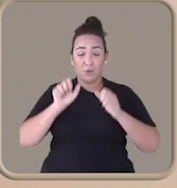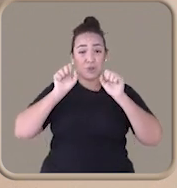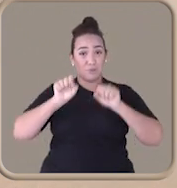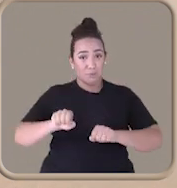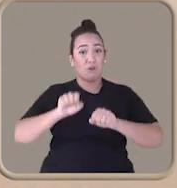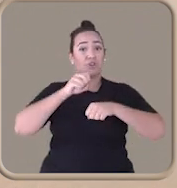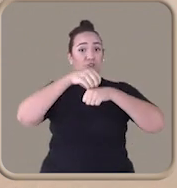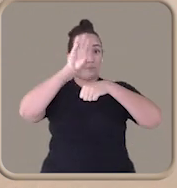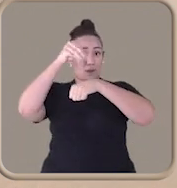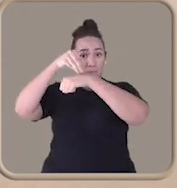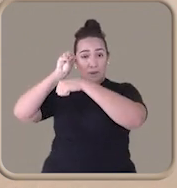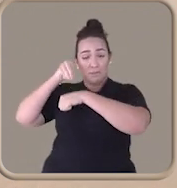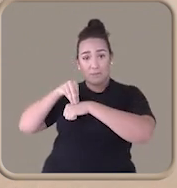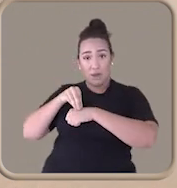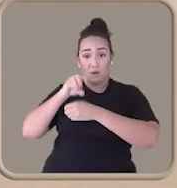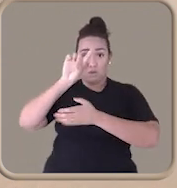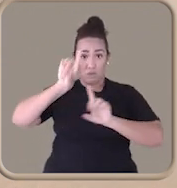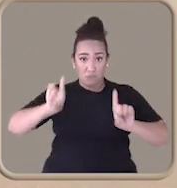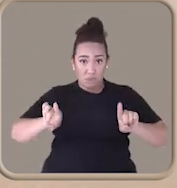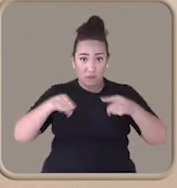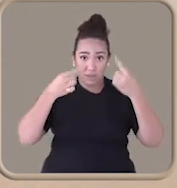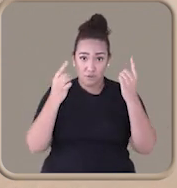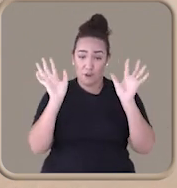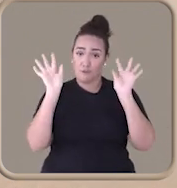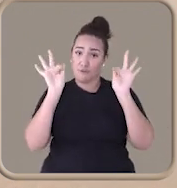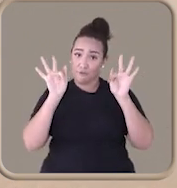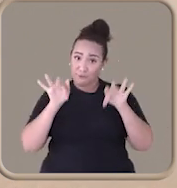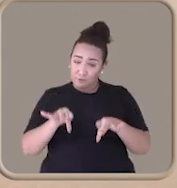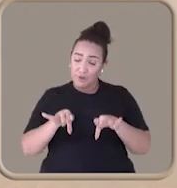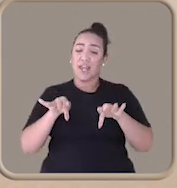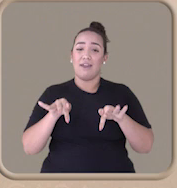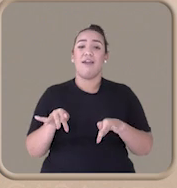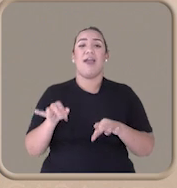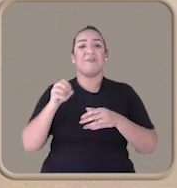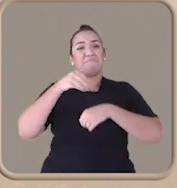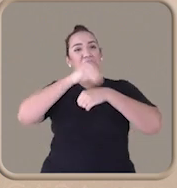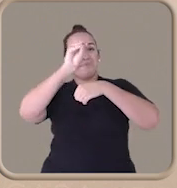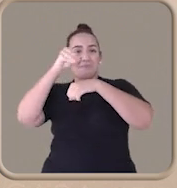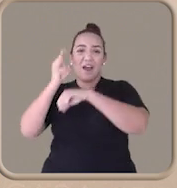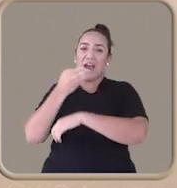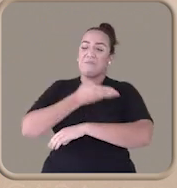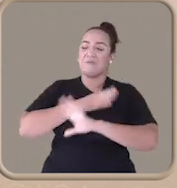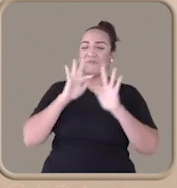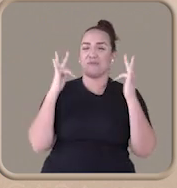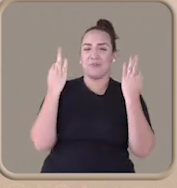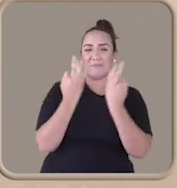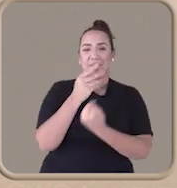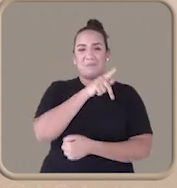aprendeu? Finalize o desafio do poema visual e compartilhe com seus amigos, familiares e